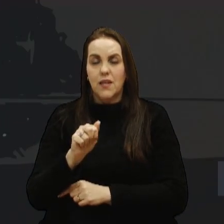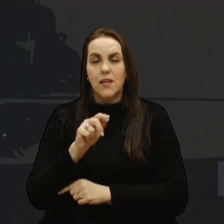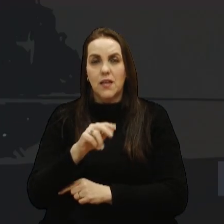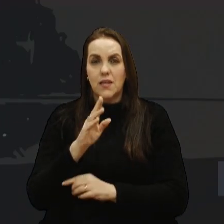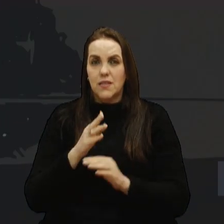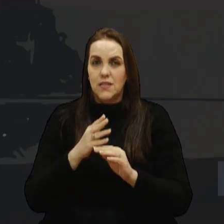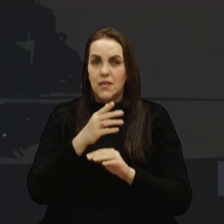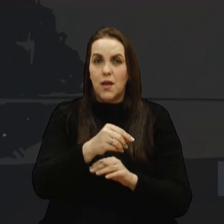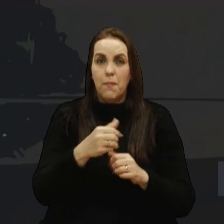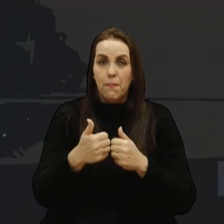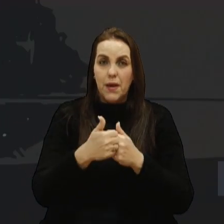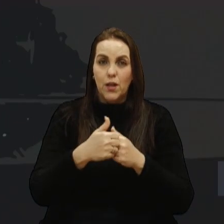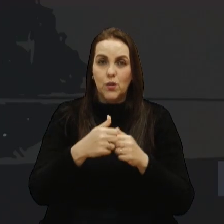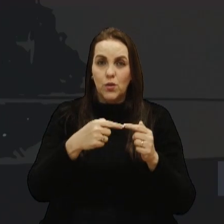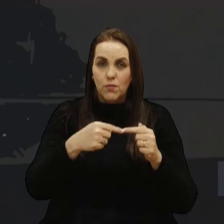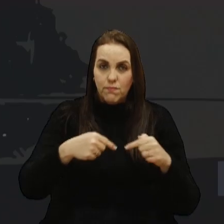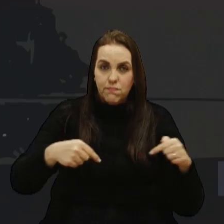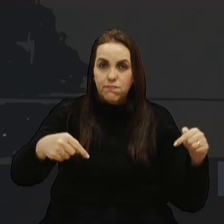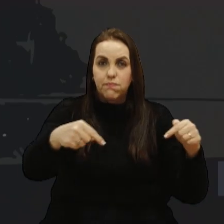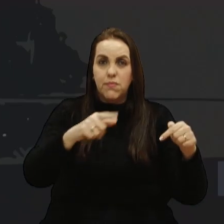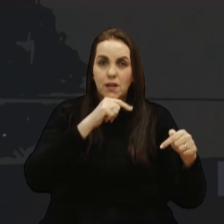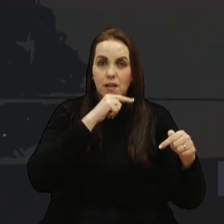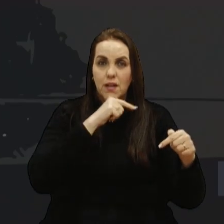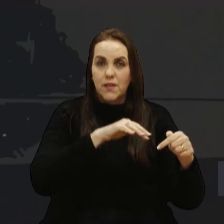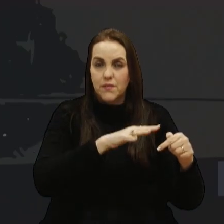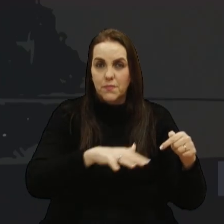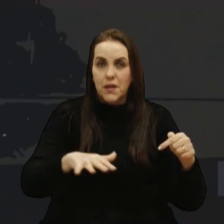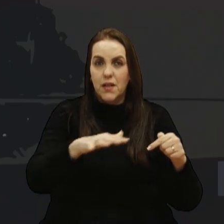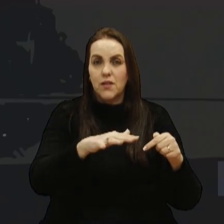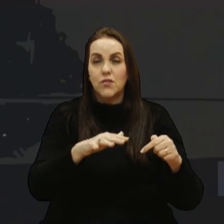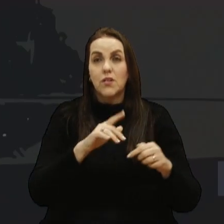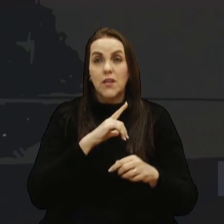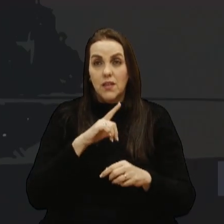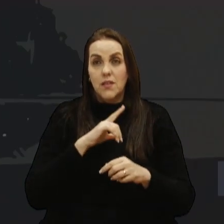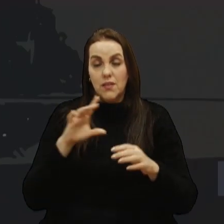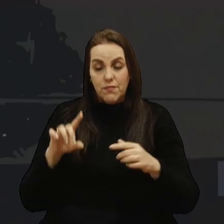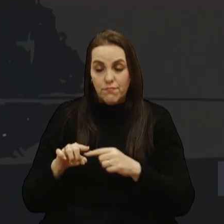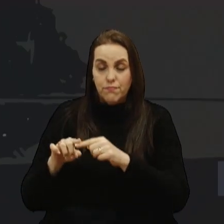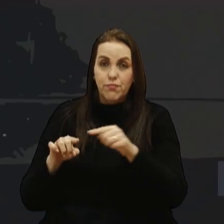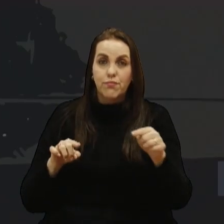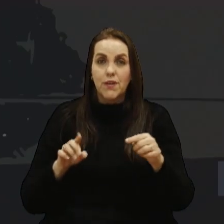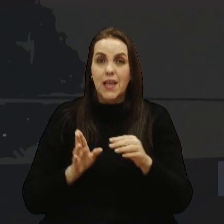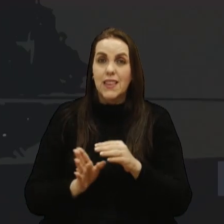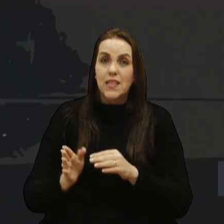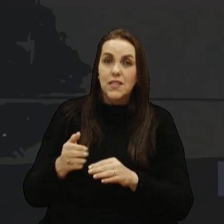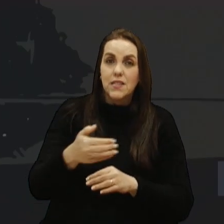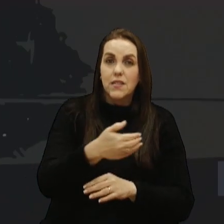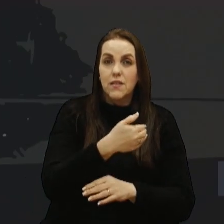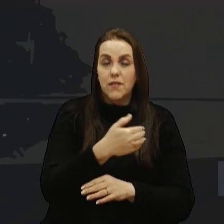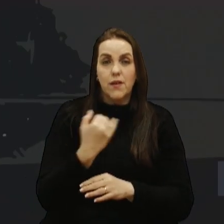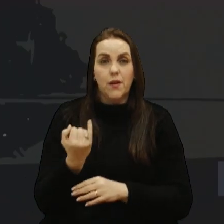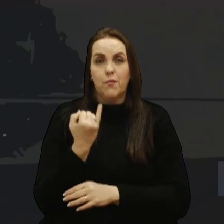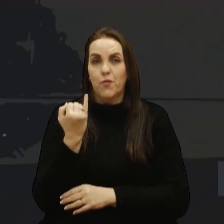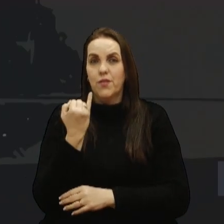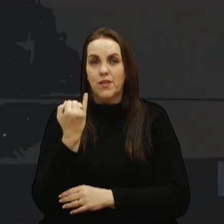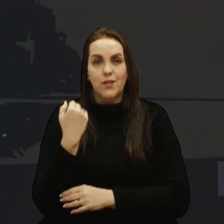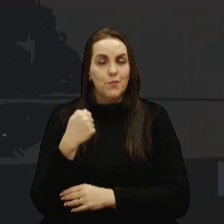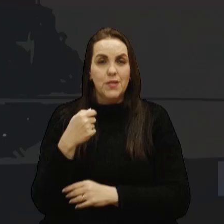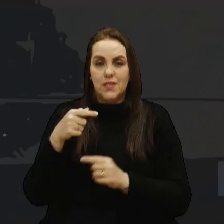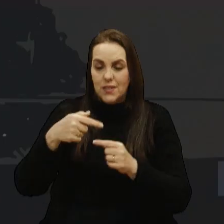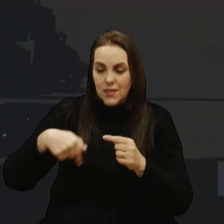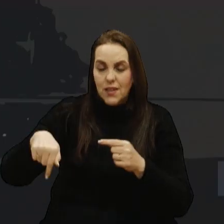próximo da barragem, e que liga a Mário Lopes, de extrema importância. É um desvio, não precisa vir até o trevo do Santa